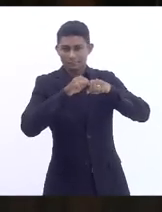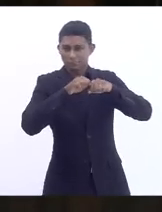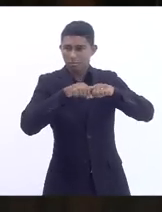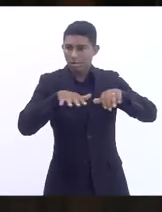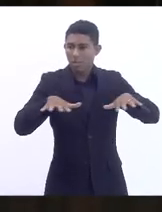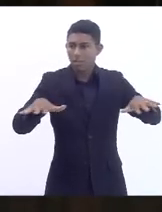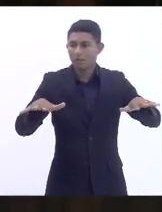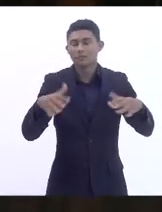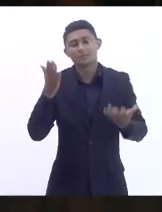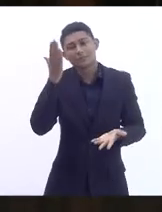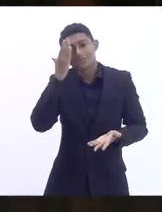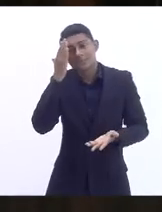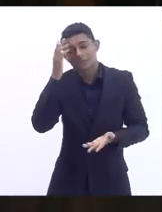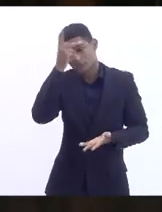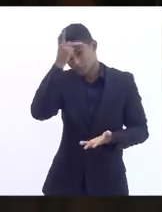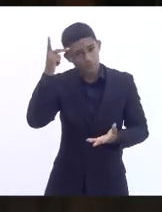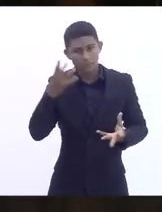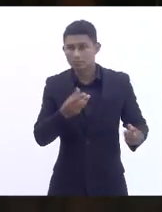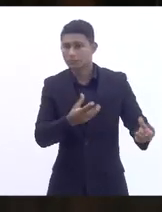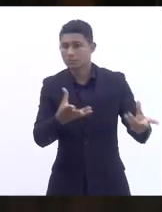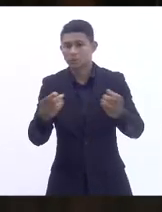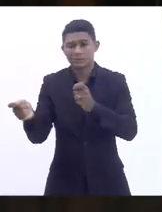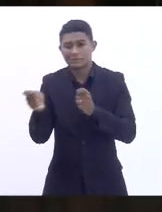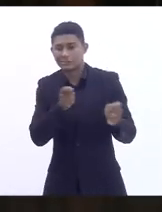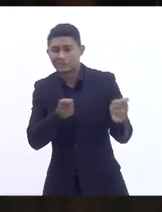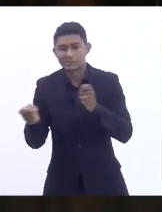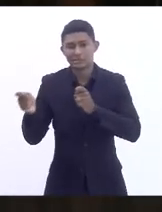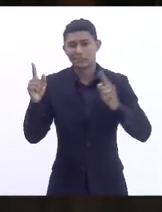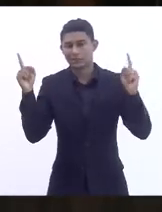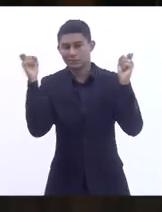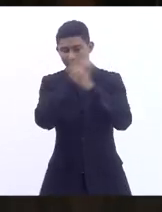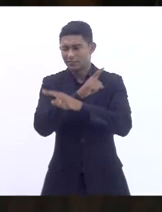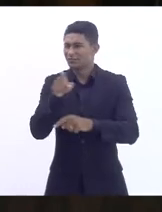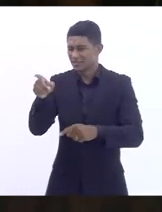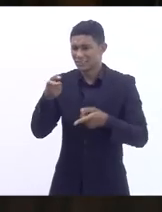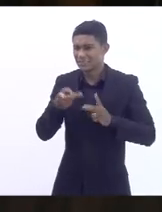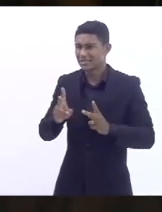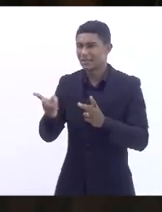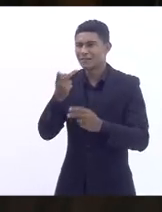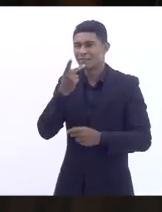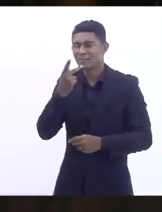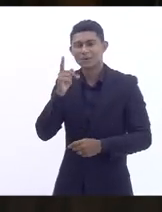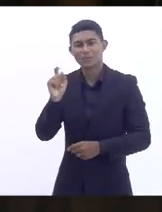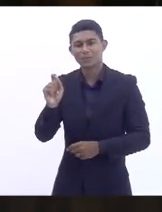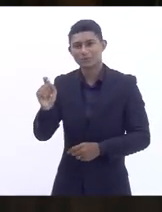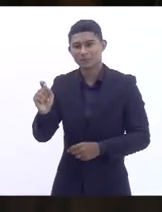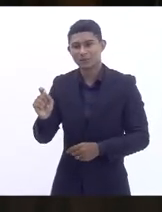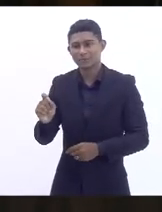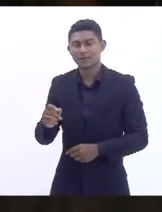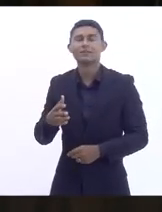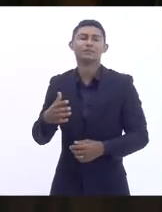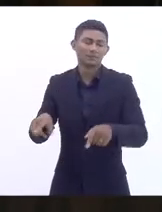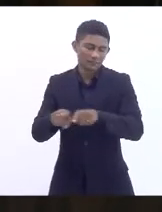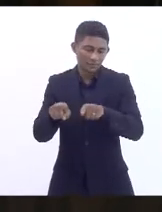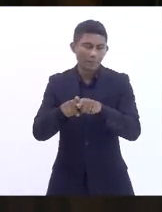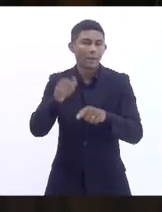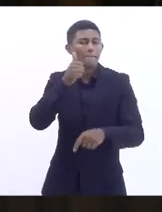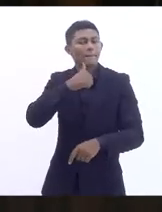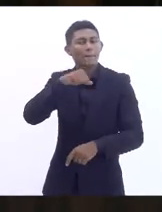uma dificuldade financeira horrível, e como Vossa Excelência sempre diz aqui, eu vi muito da minha mãe,